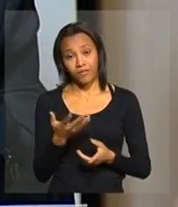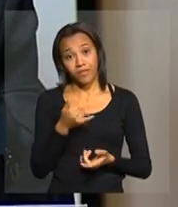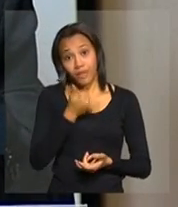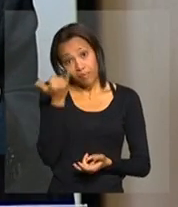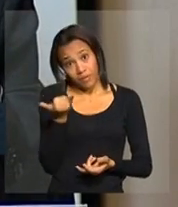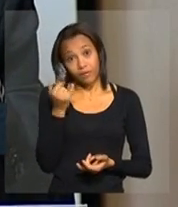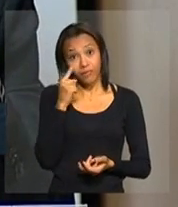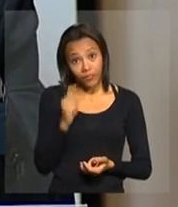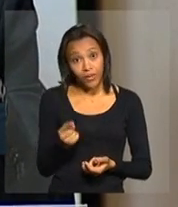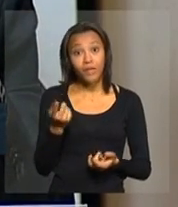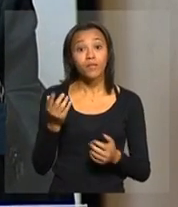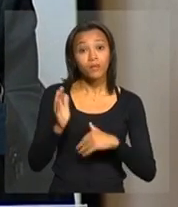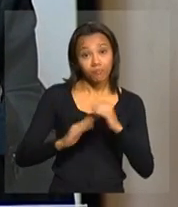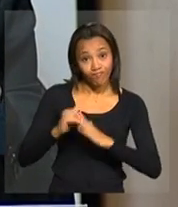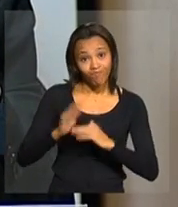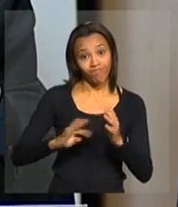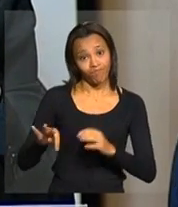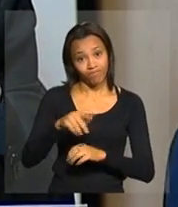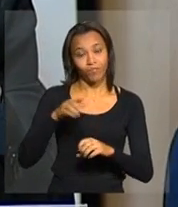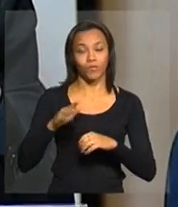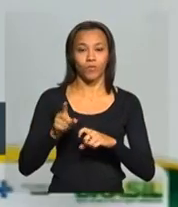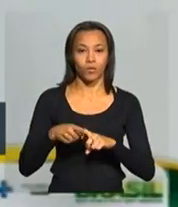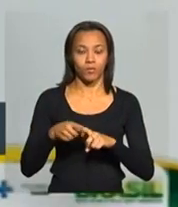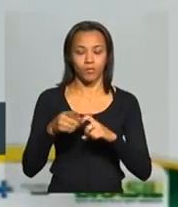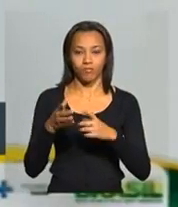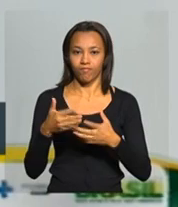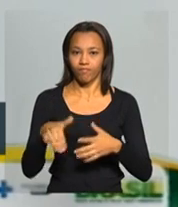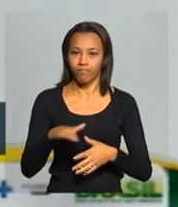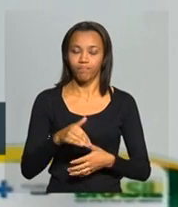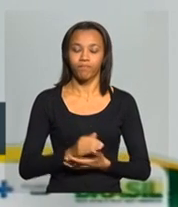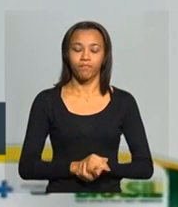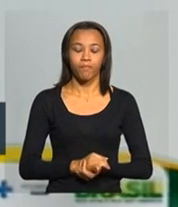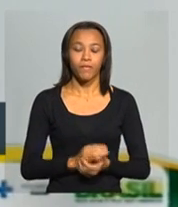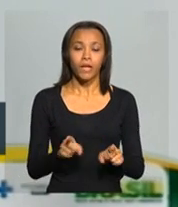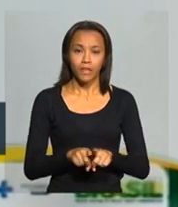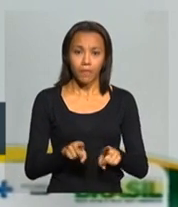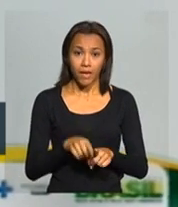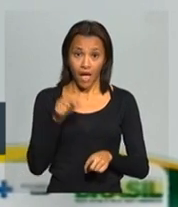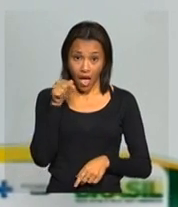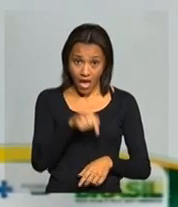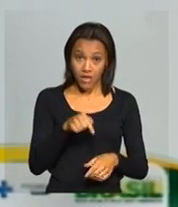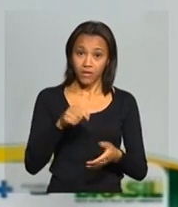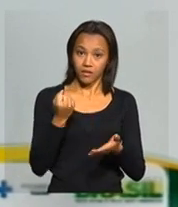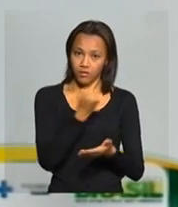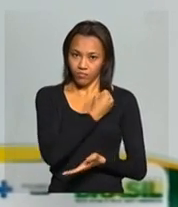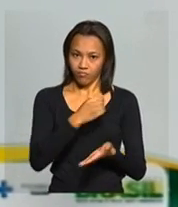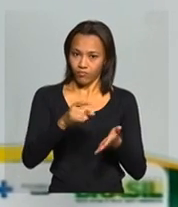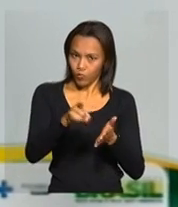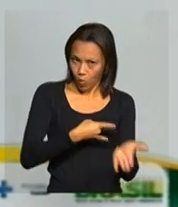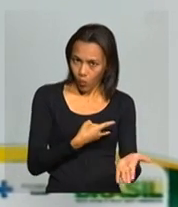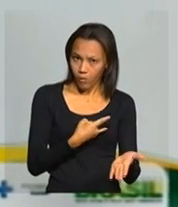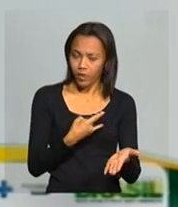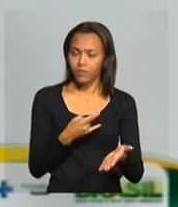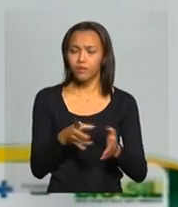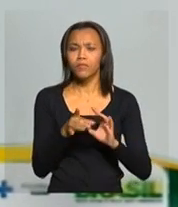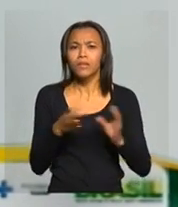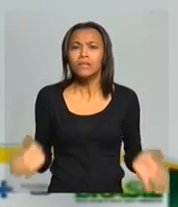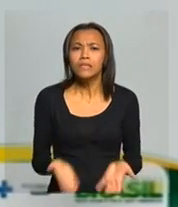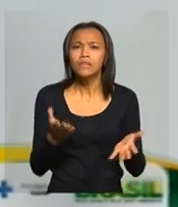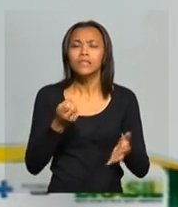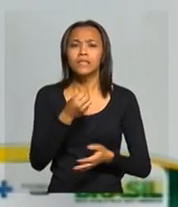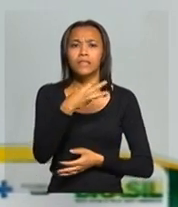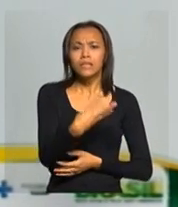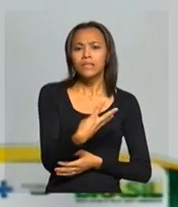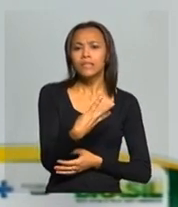de qualificação do hospital. Próximo. De modo que essa portaria estabelece um incentivo de 30%